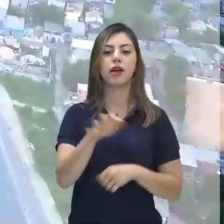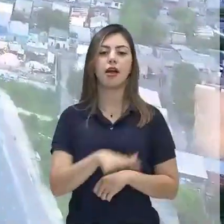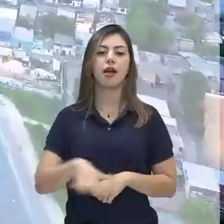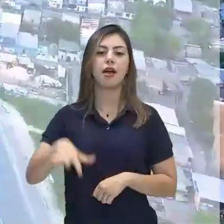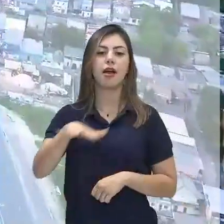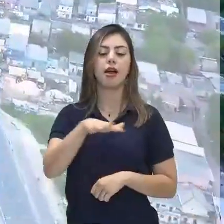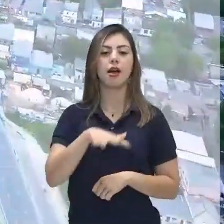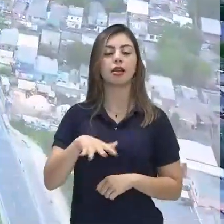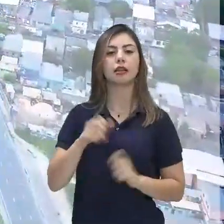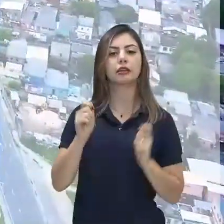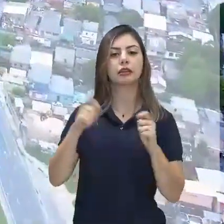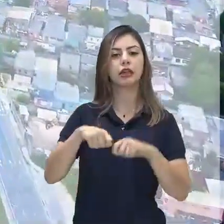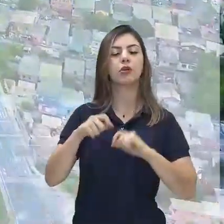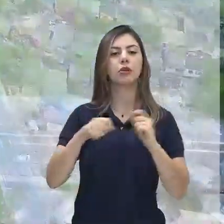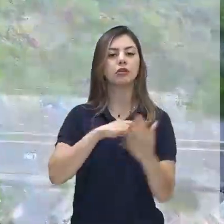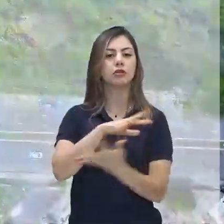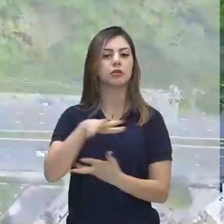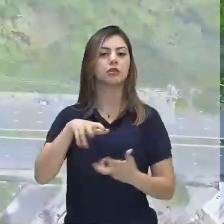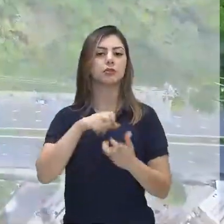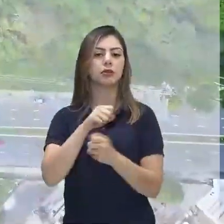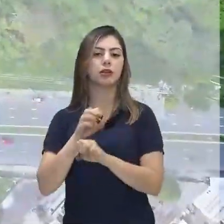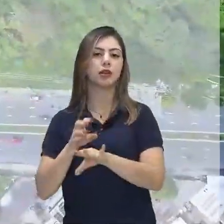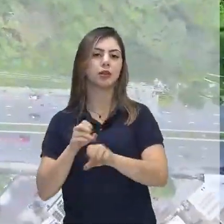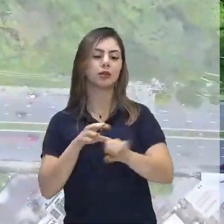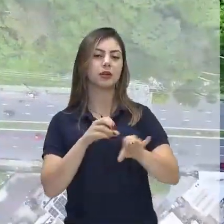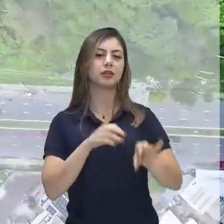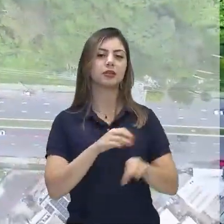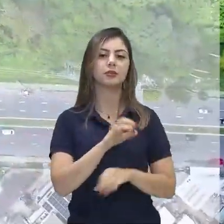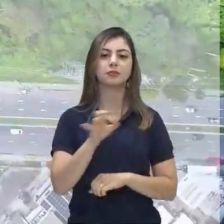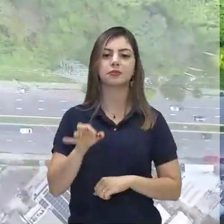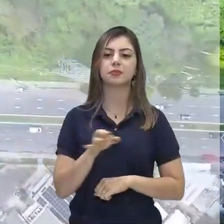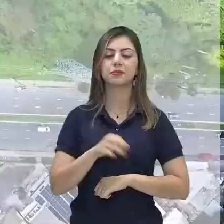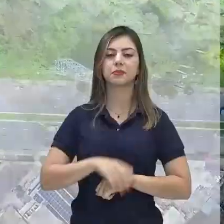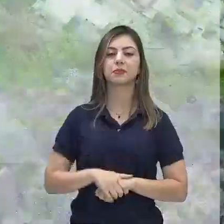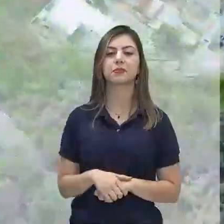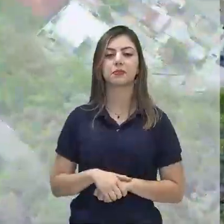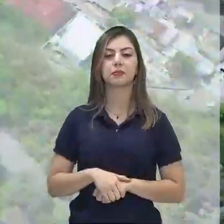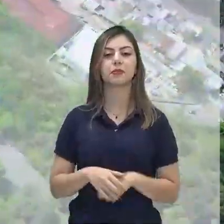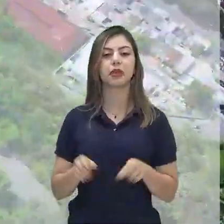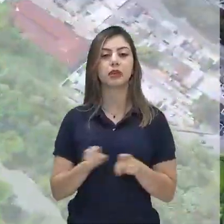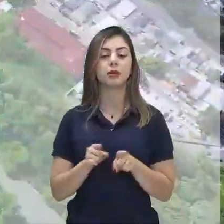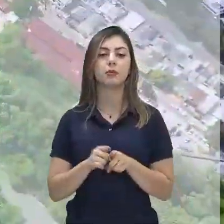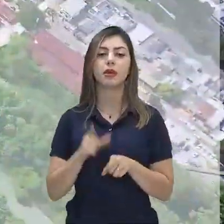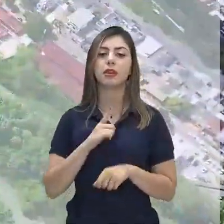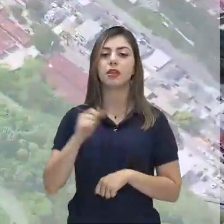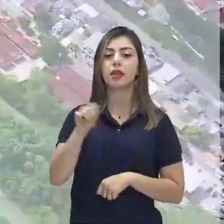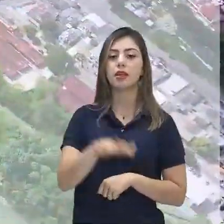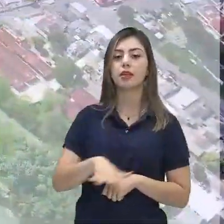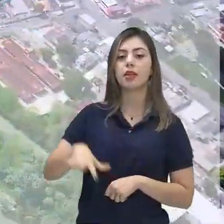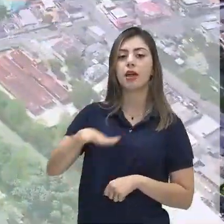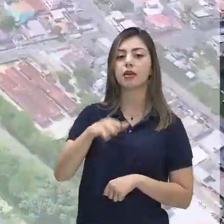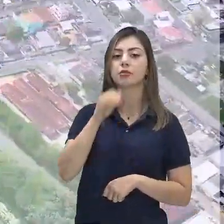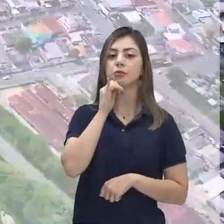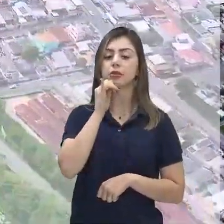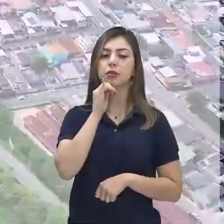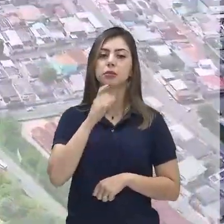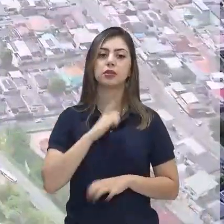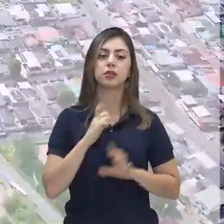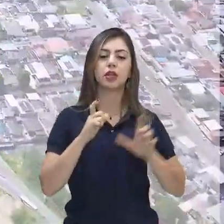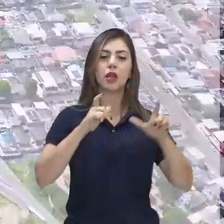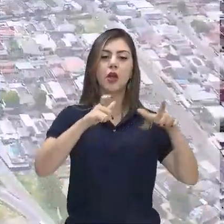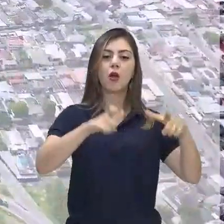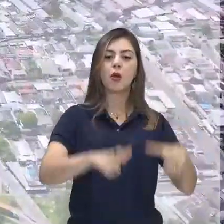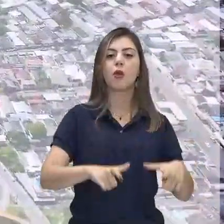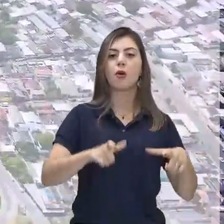lazer sustentáveis e também de educação ambiental. A gente também tem espaços como os conjuntos habitacionais